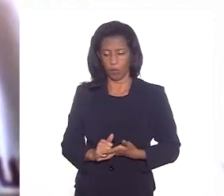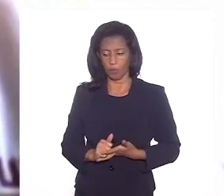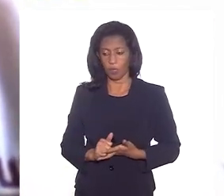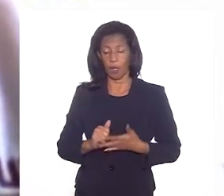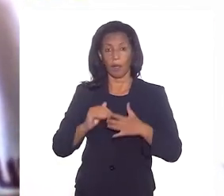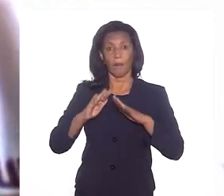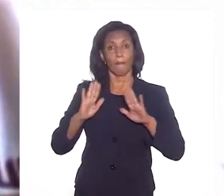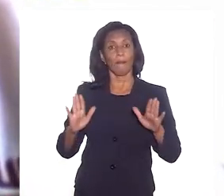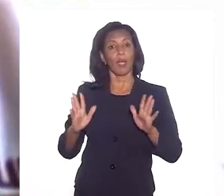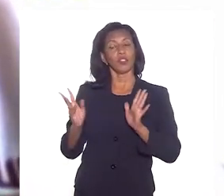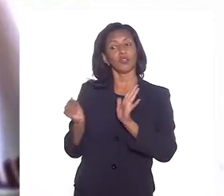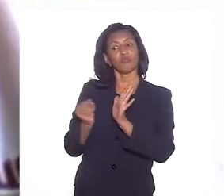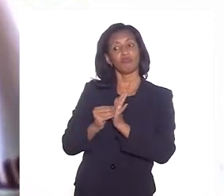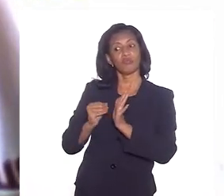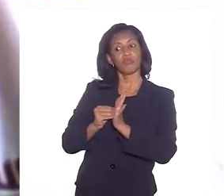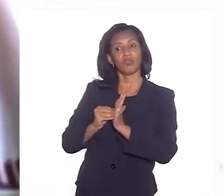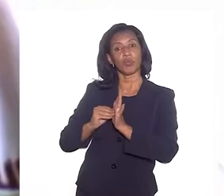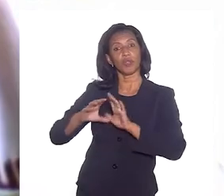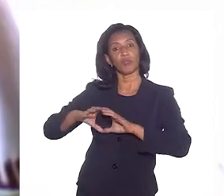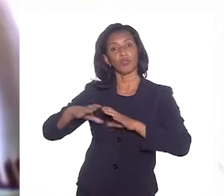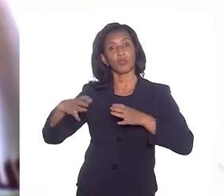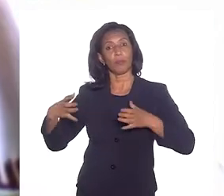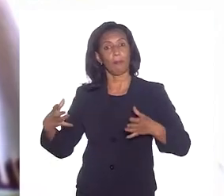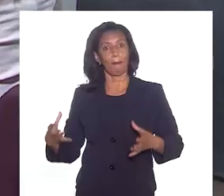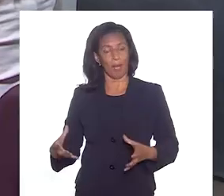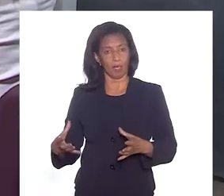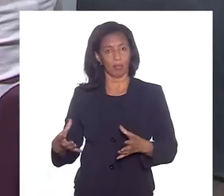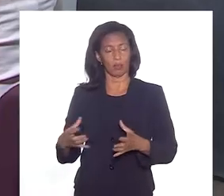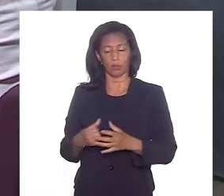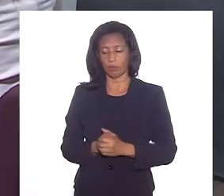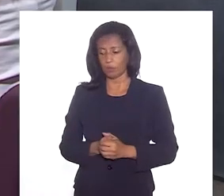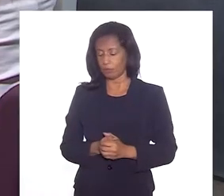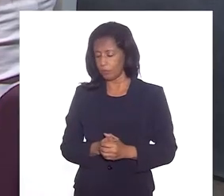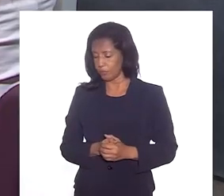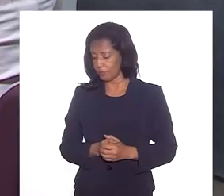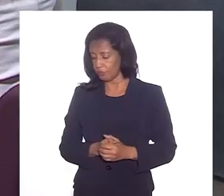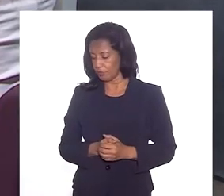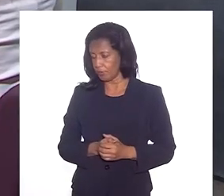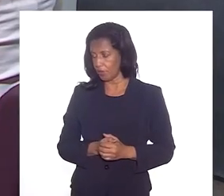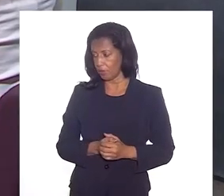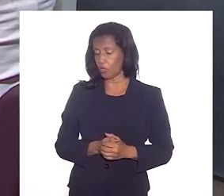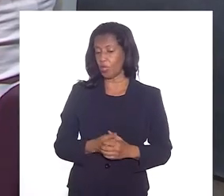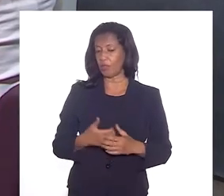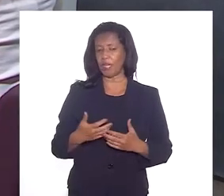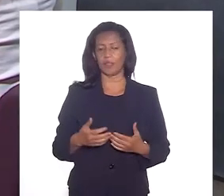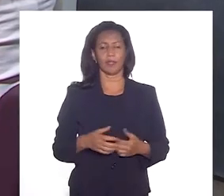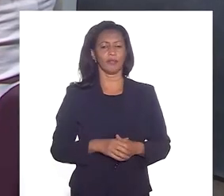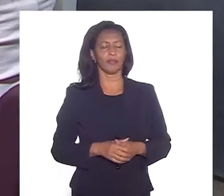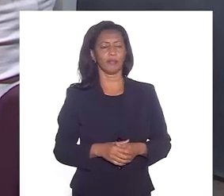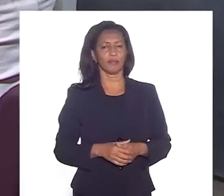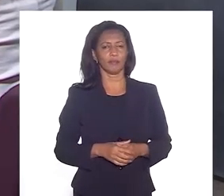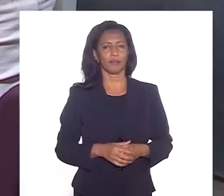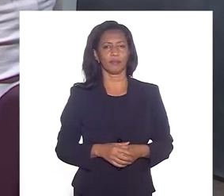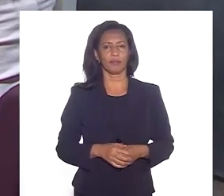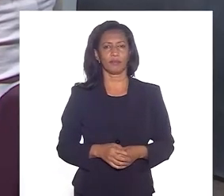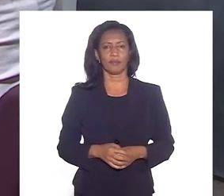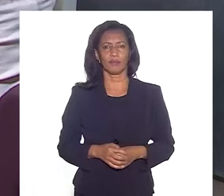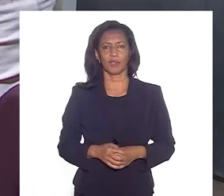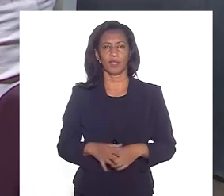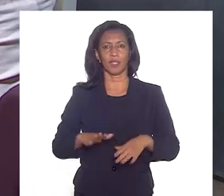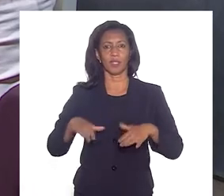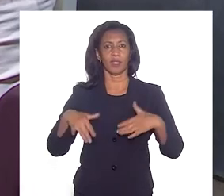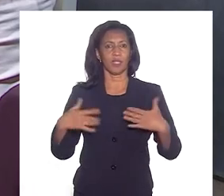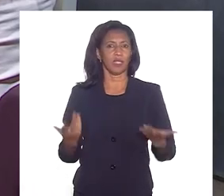mas nunca tinha trabalhado de fato, né, manipulado, levando, tem sido essa história